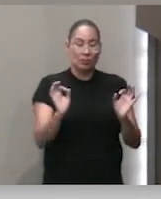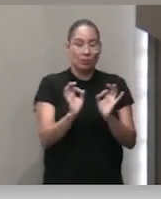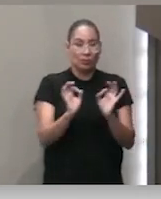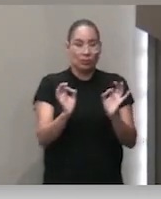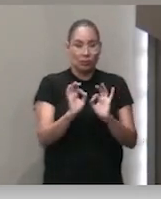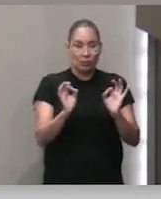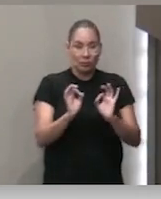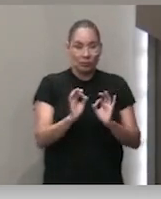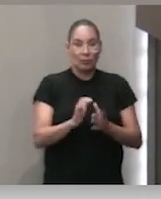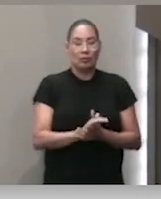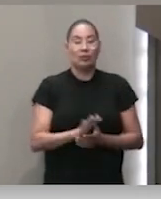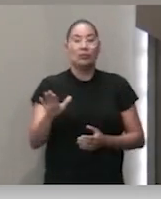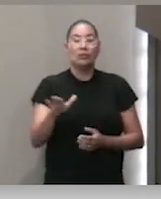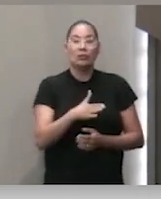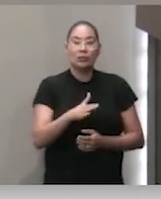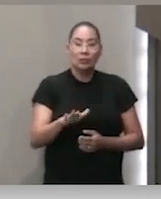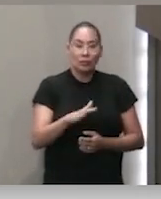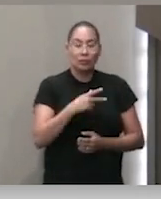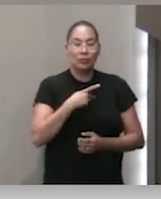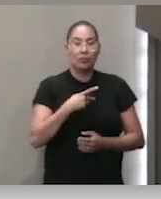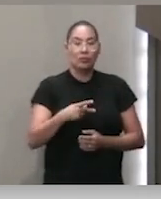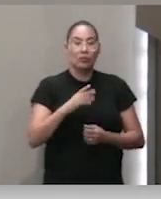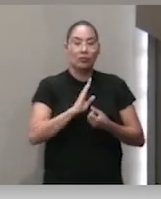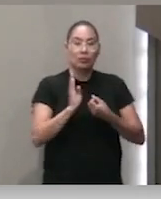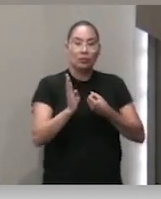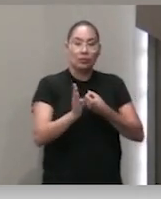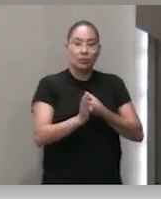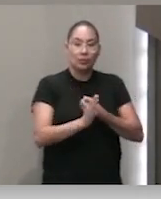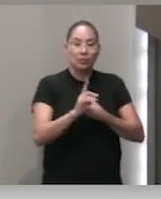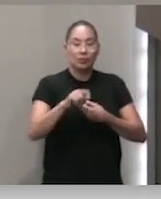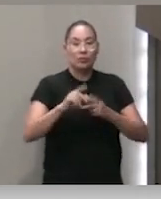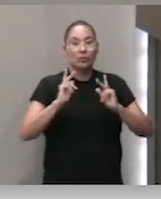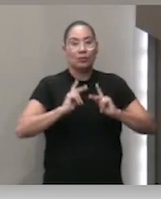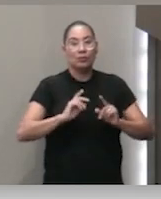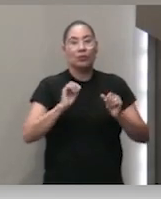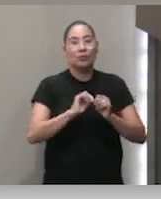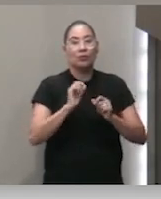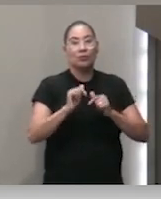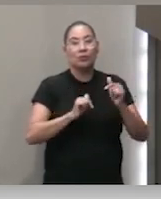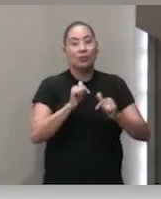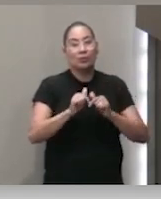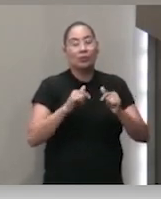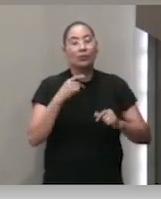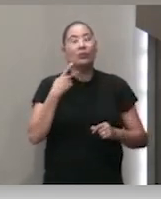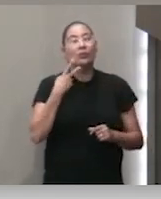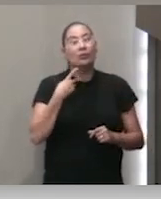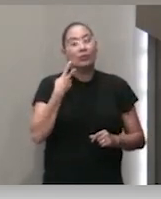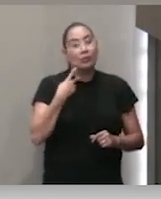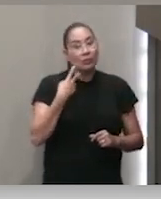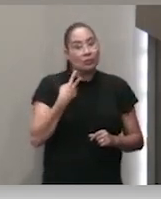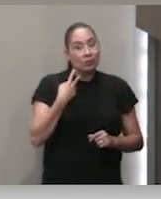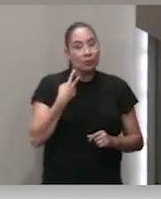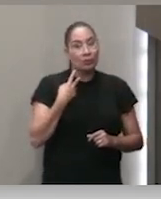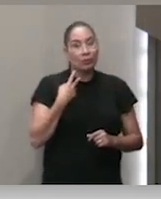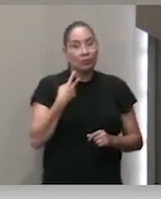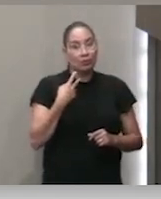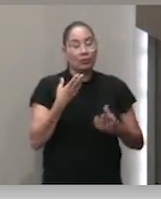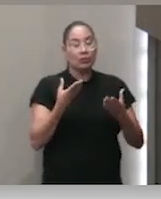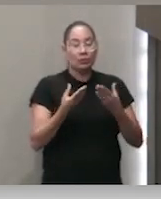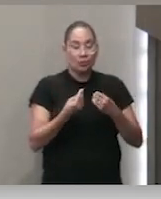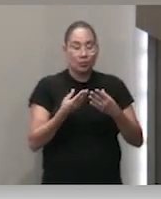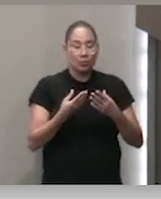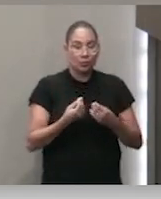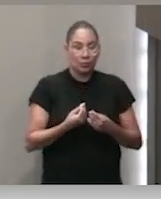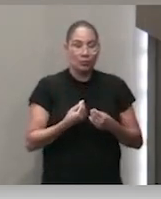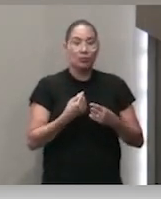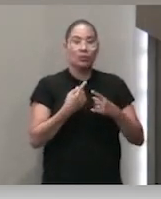isso. Muitas vezes o presidente de bairro é aquele que faz o trabalho do vereador. E